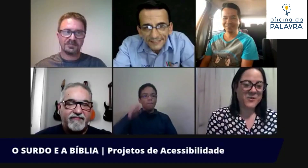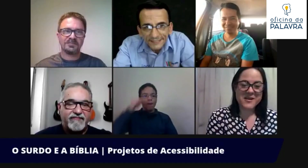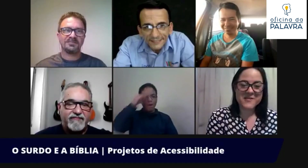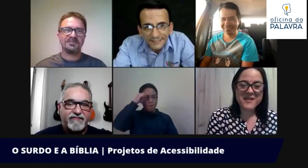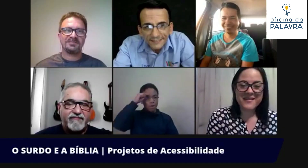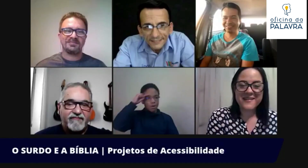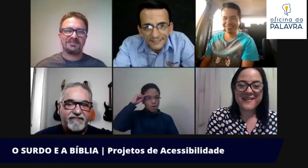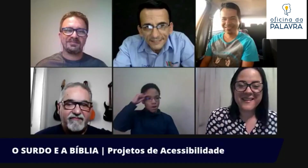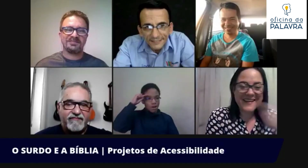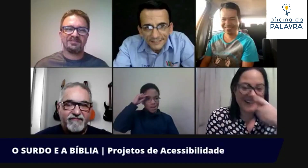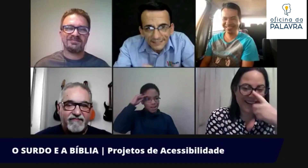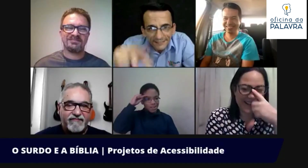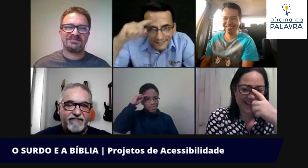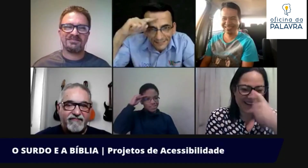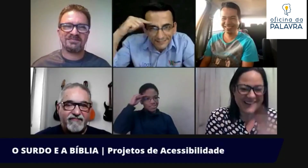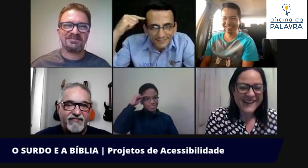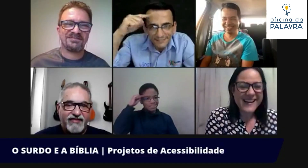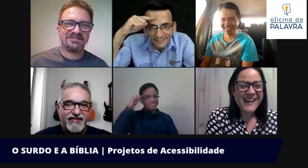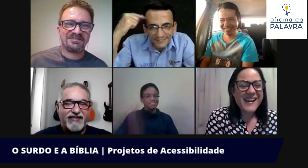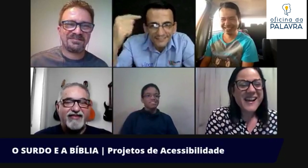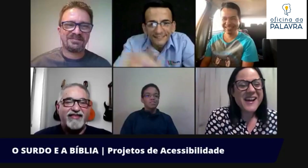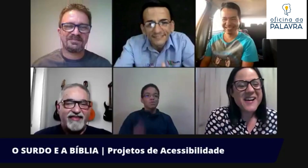Oliveira, que nomão, hein?